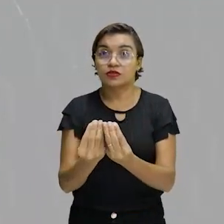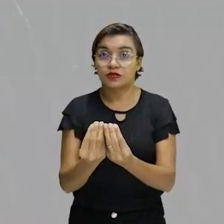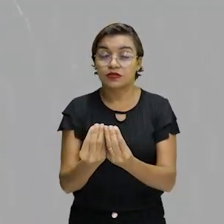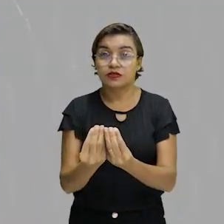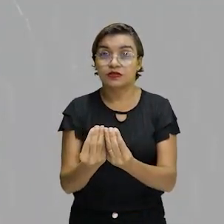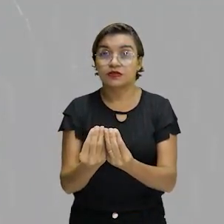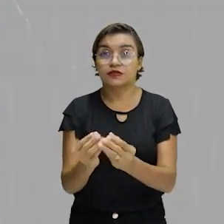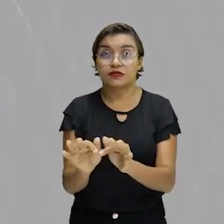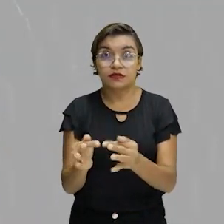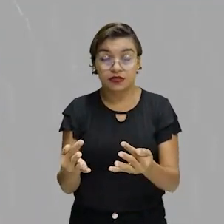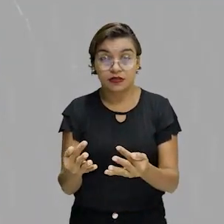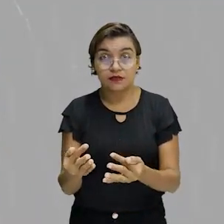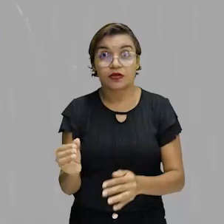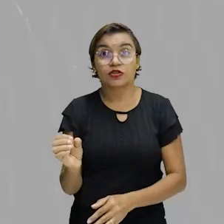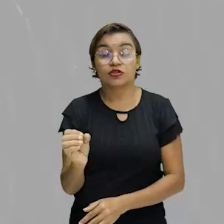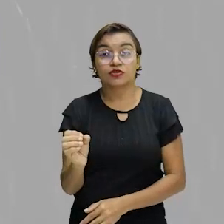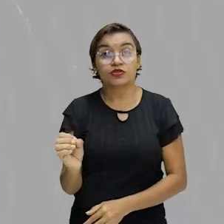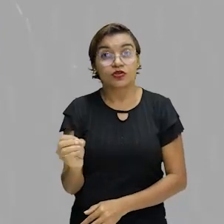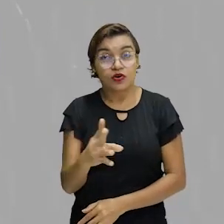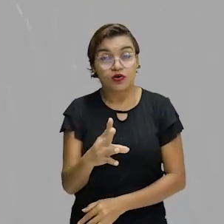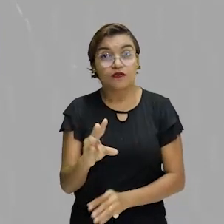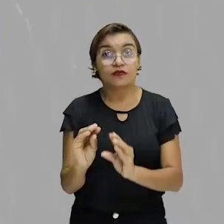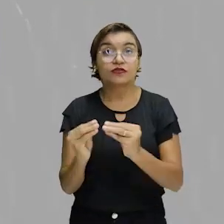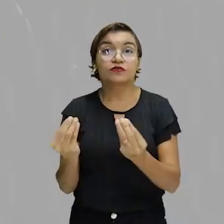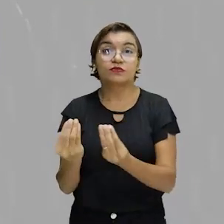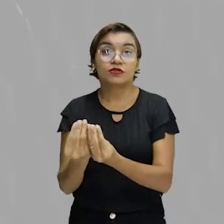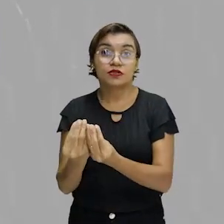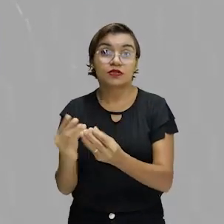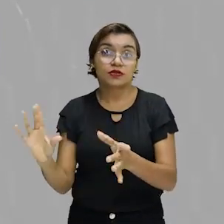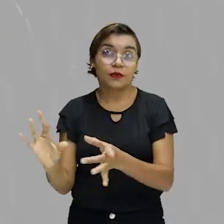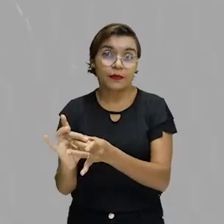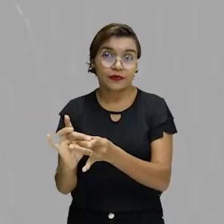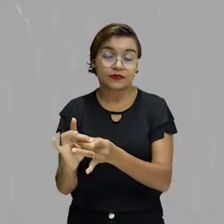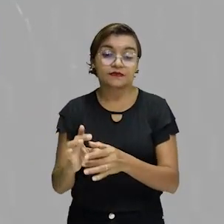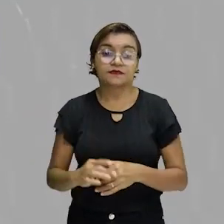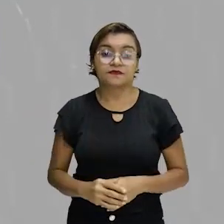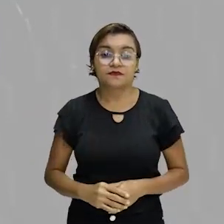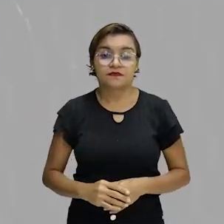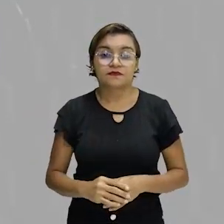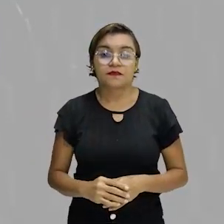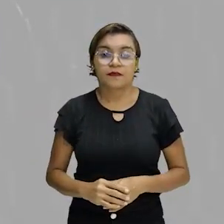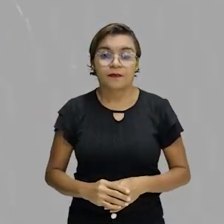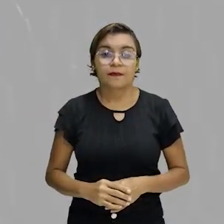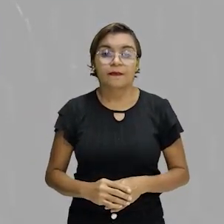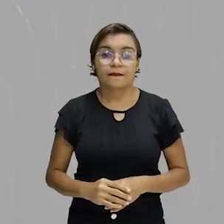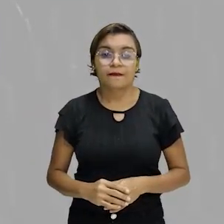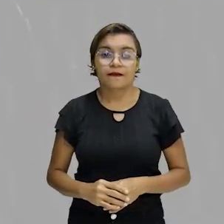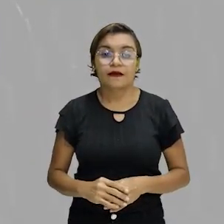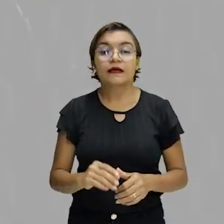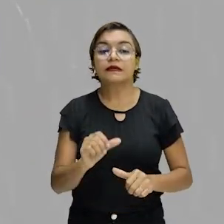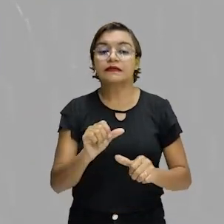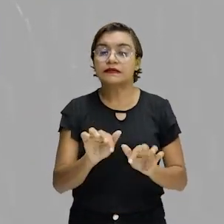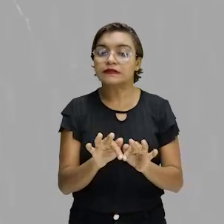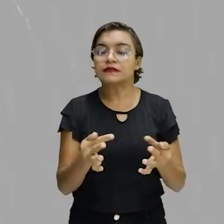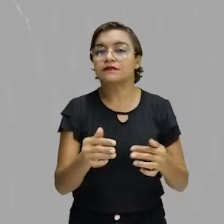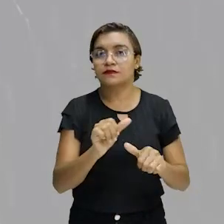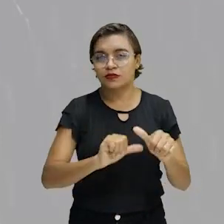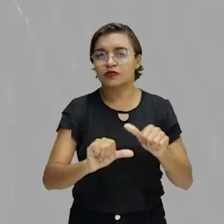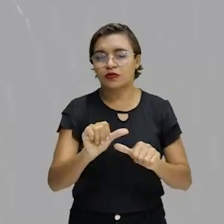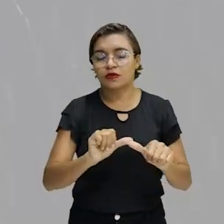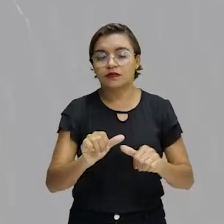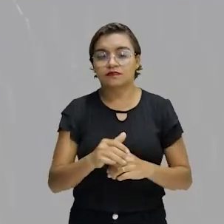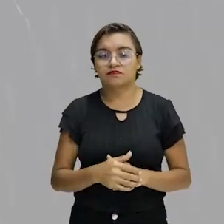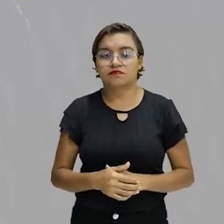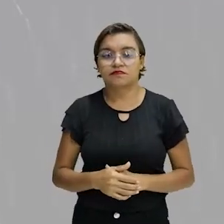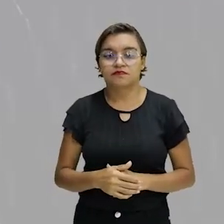composta então substância simples com substância composta reação de simples troca podemos